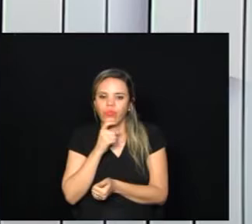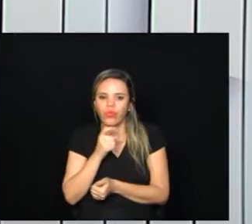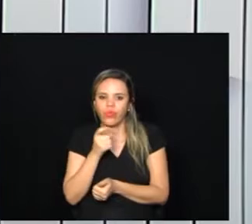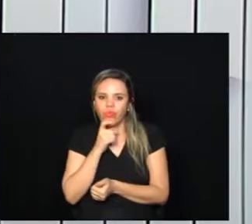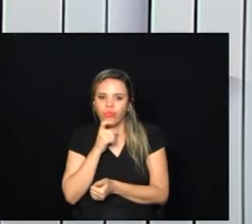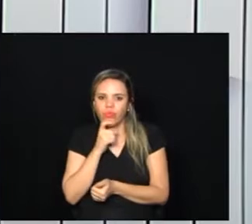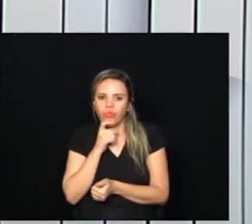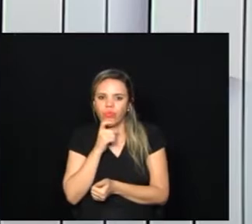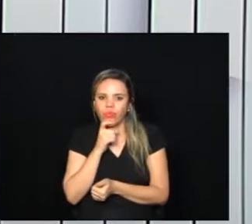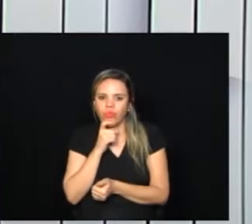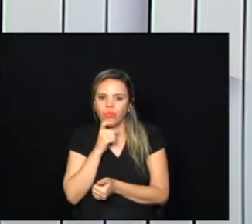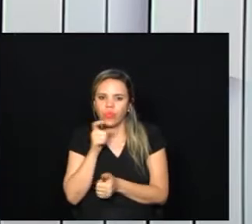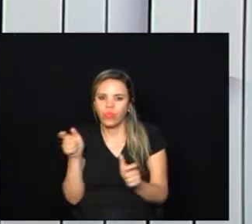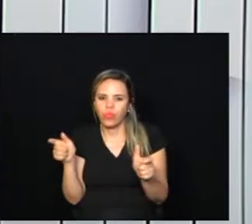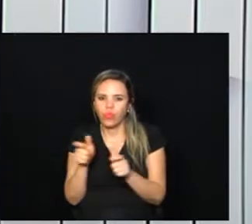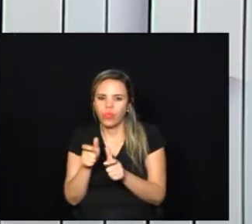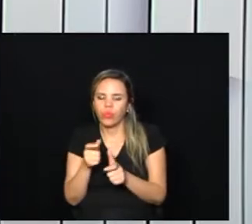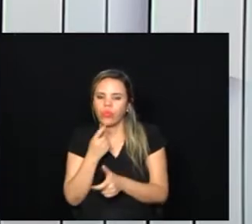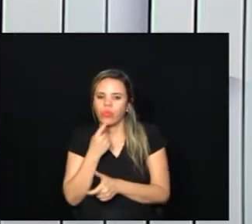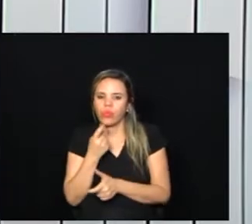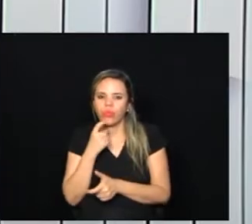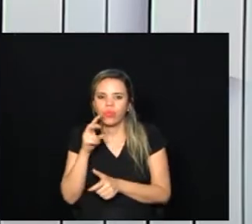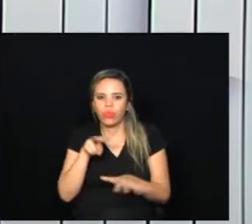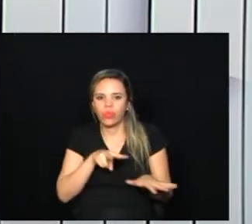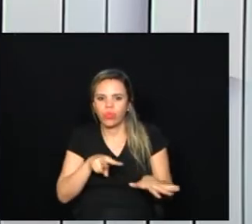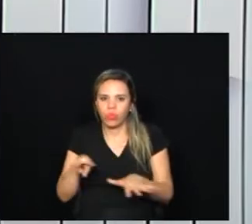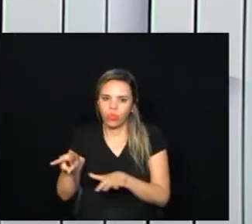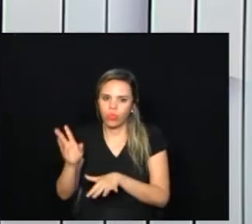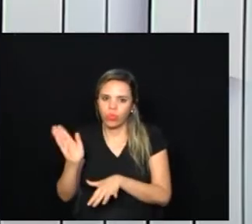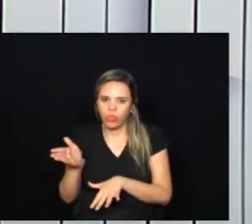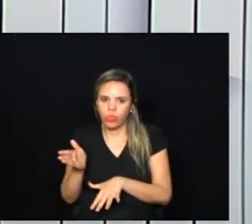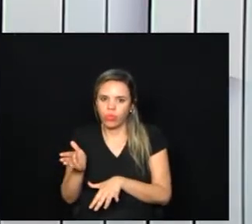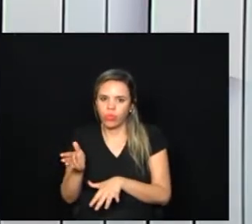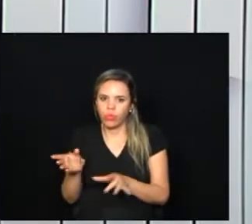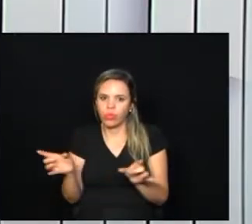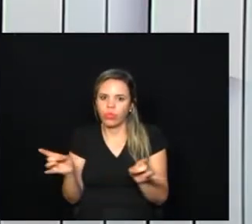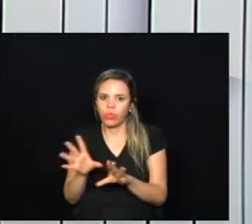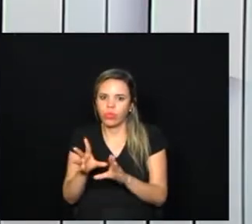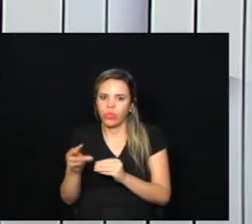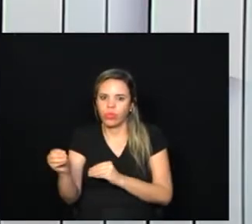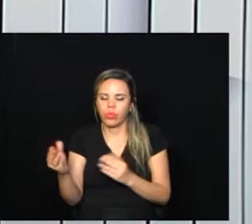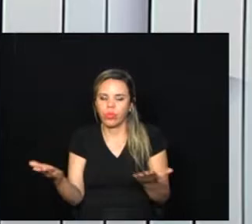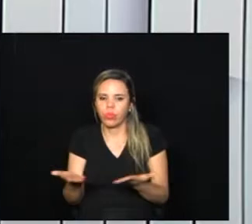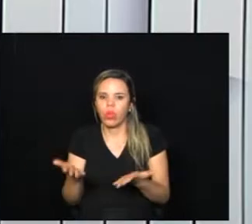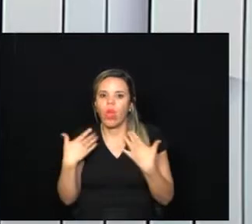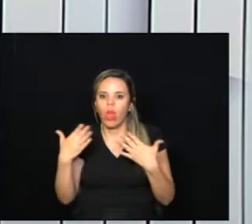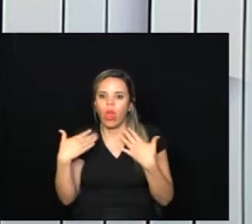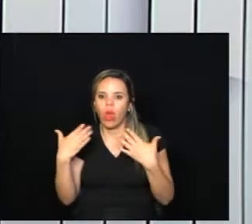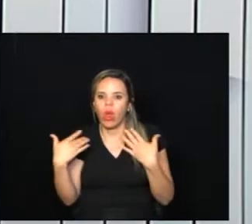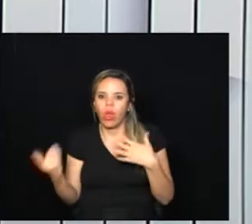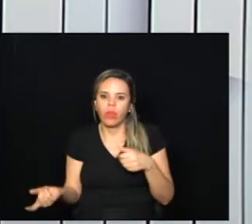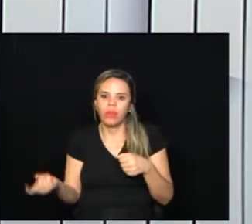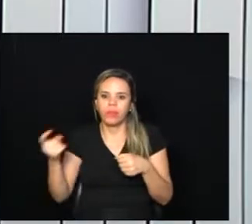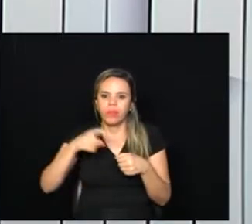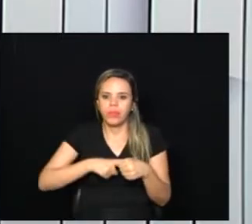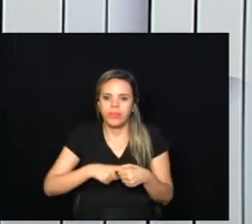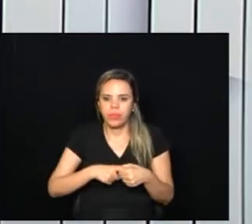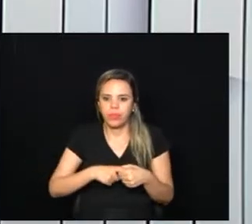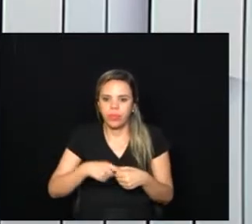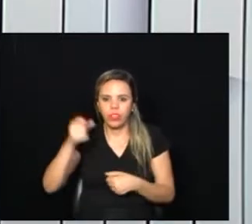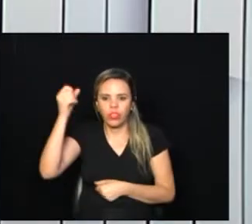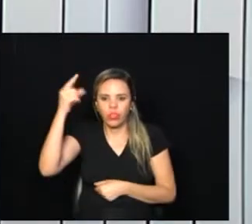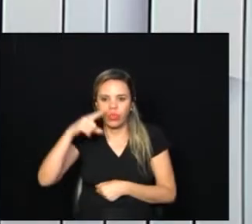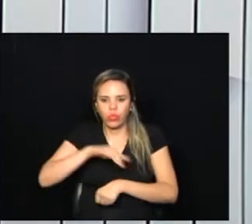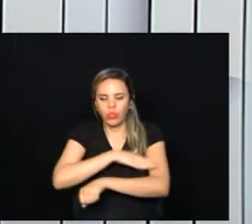passou timidamente por Campinas nesta semana já está indo embora e agora o calor toma conta, sol